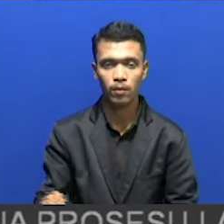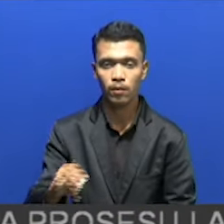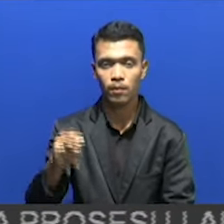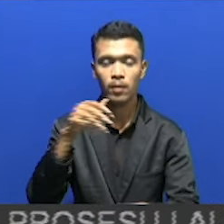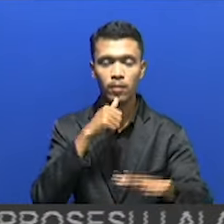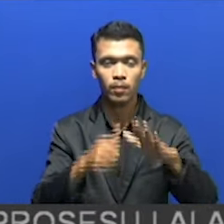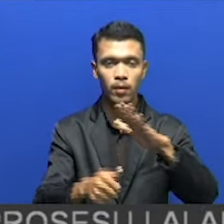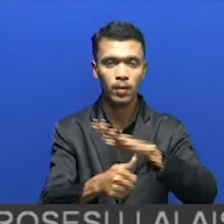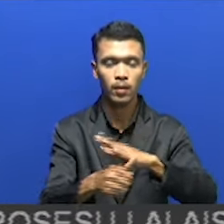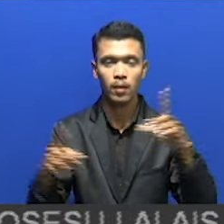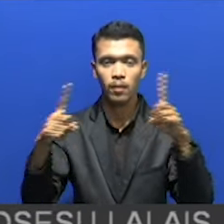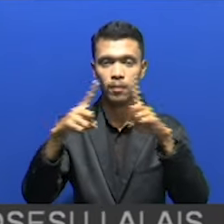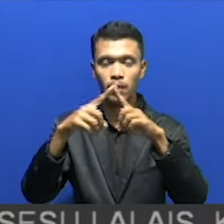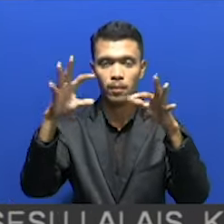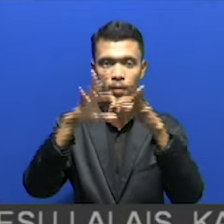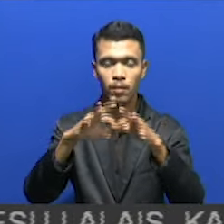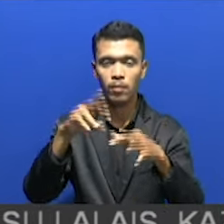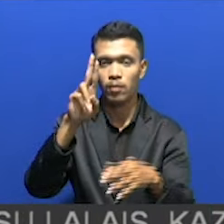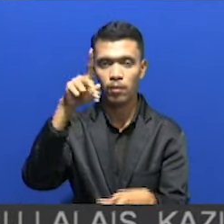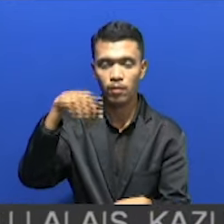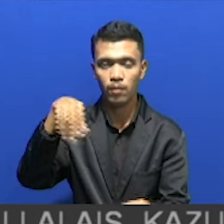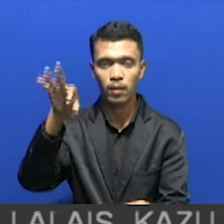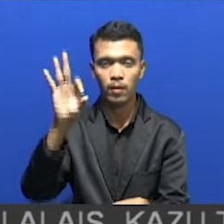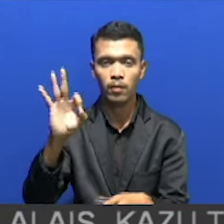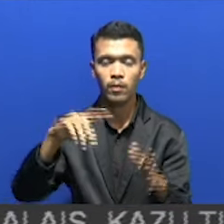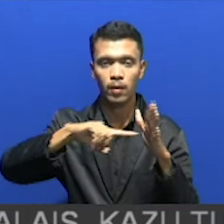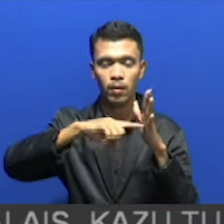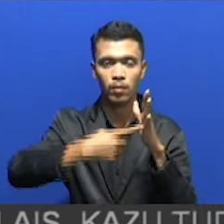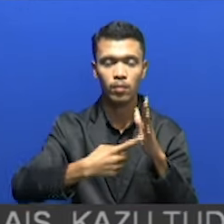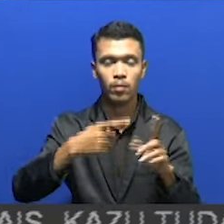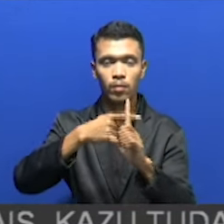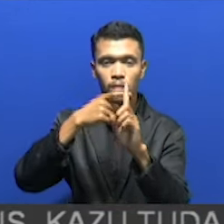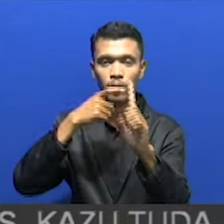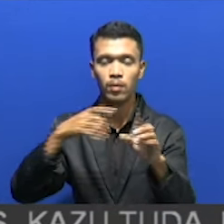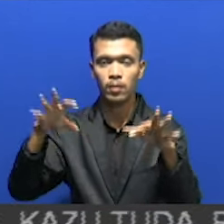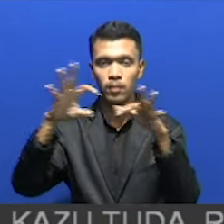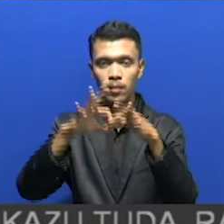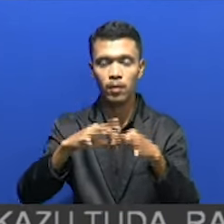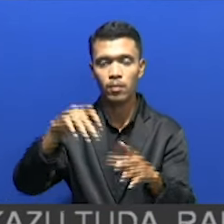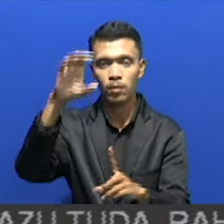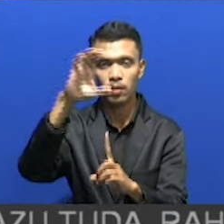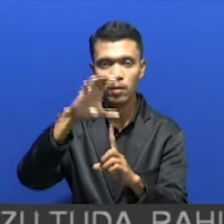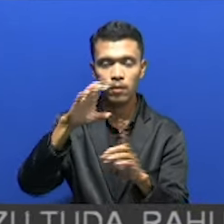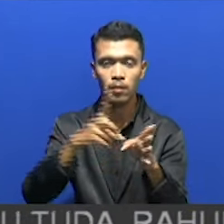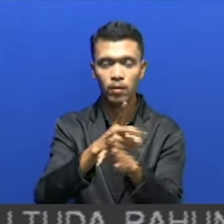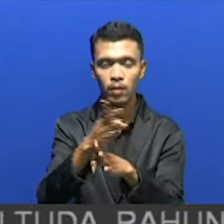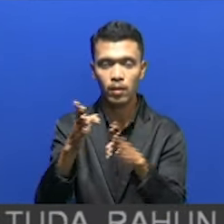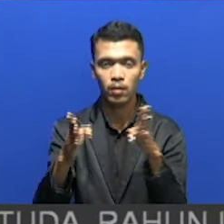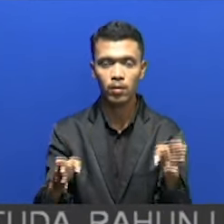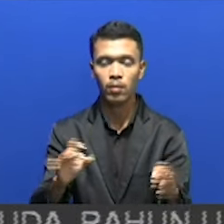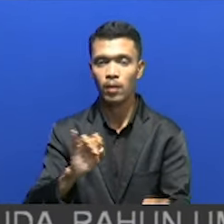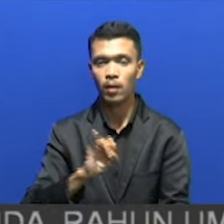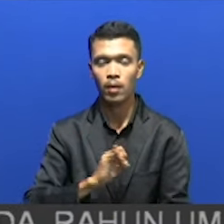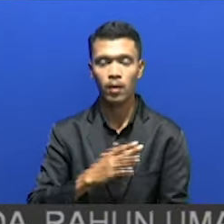membro UPF Roto, a Rússia Oficial Sira, Sargento no Azente. A